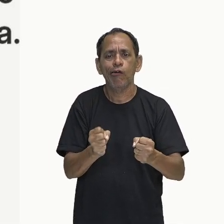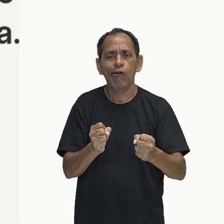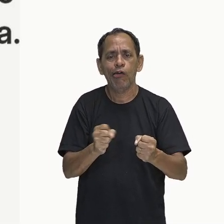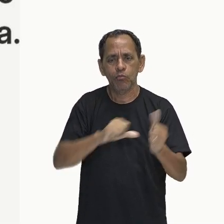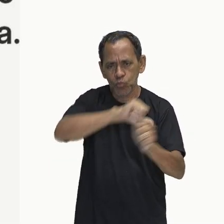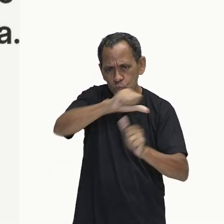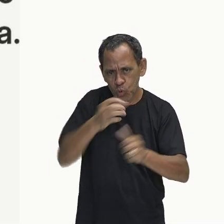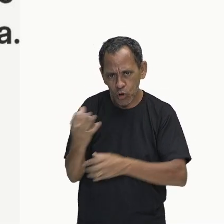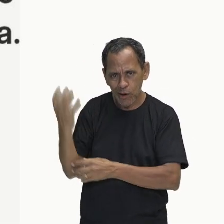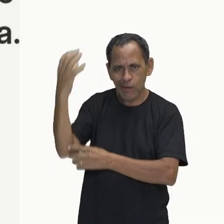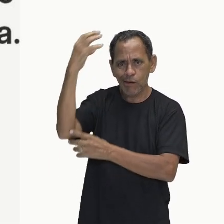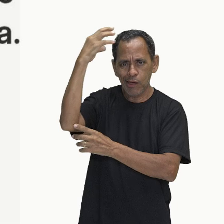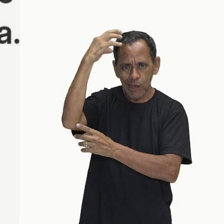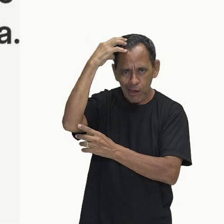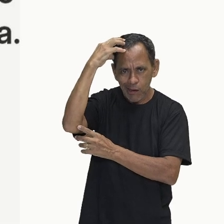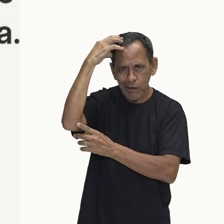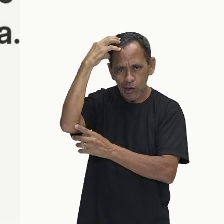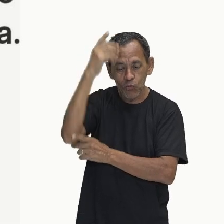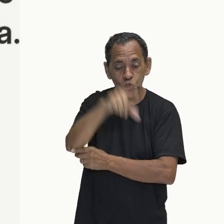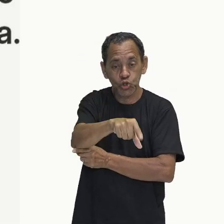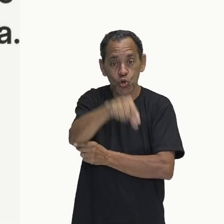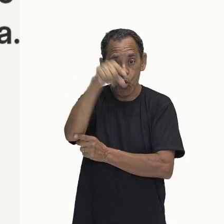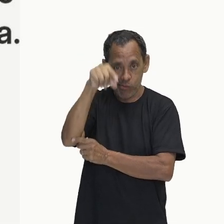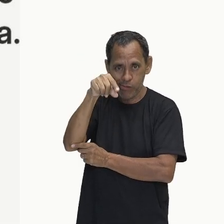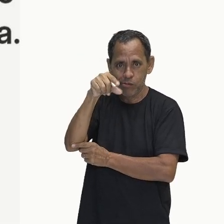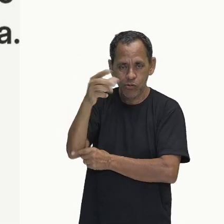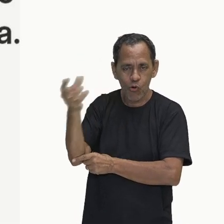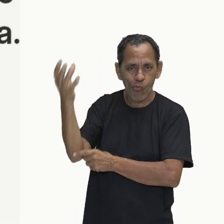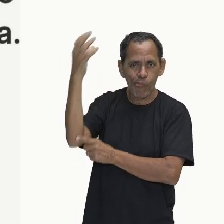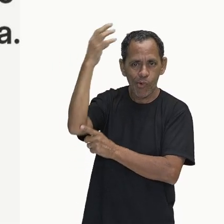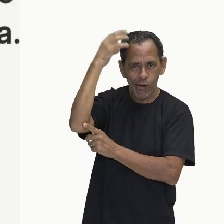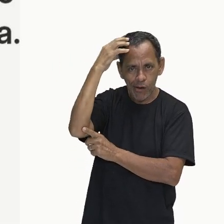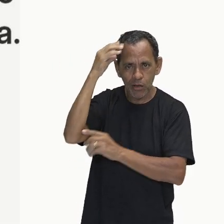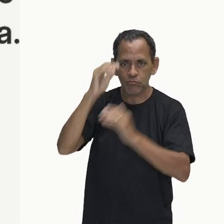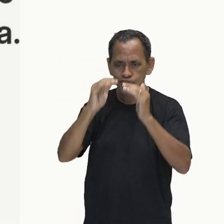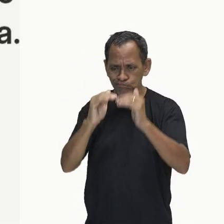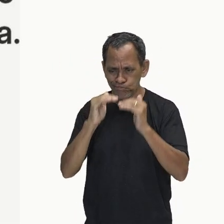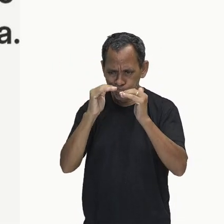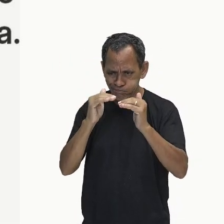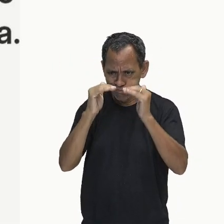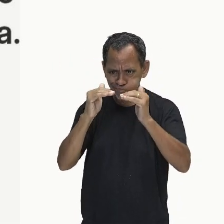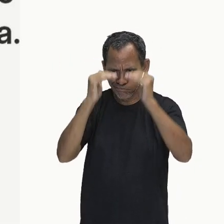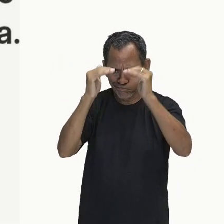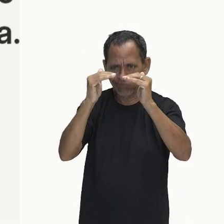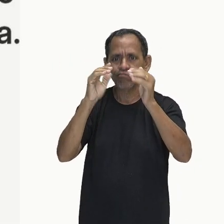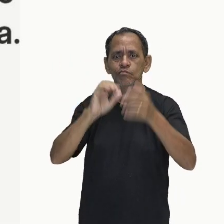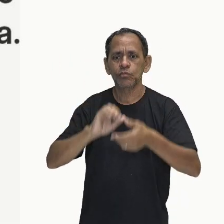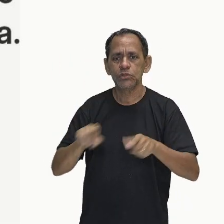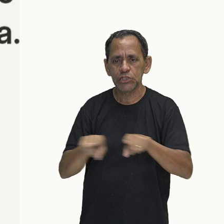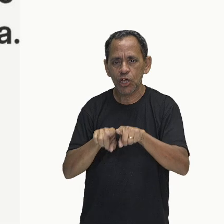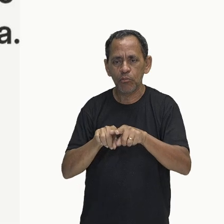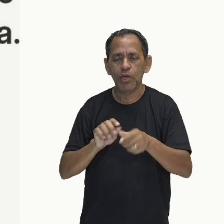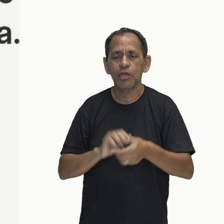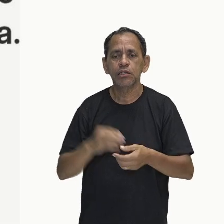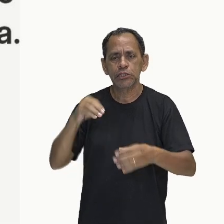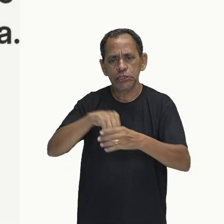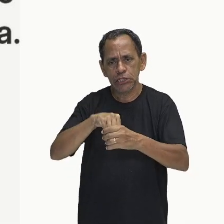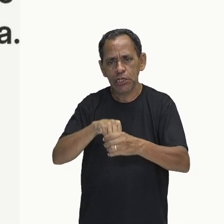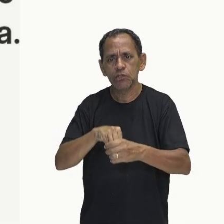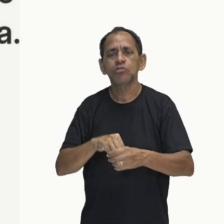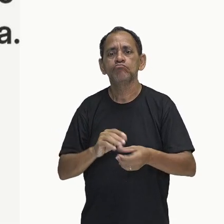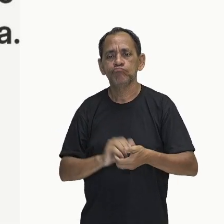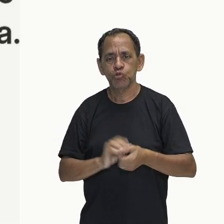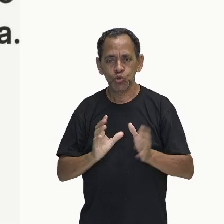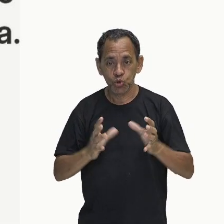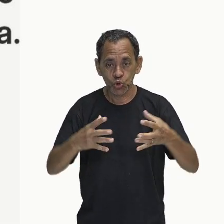que passou ali a hierarquizar as relações entre os oikos e passou a governar